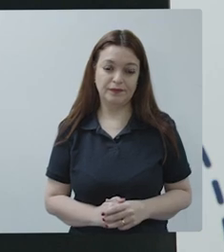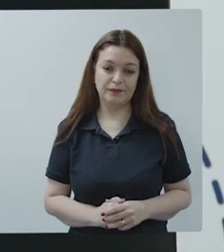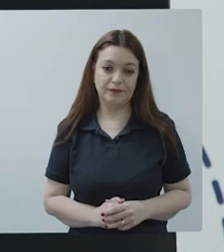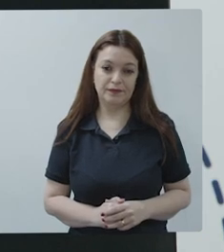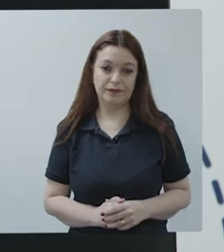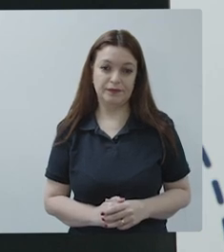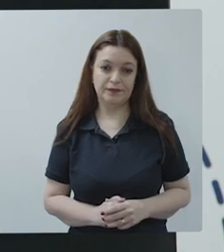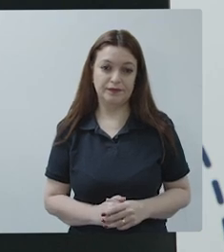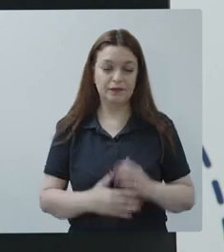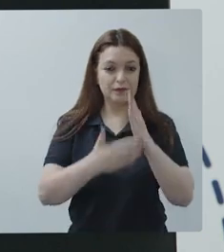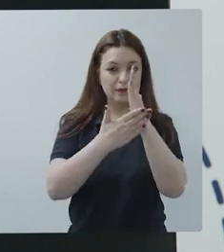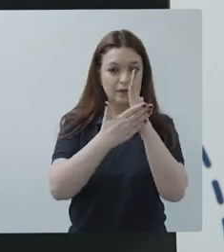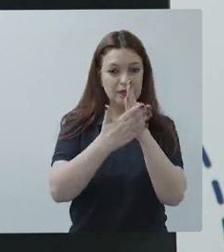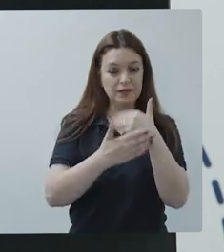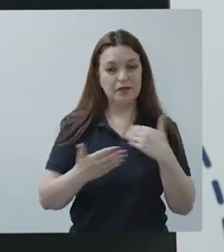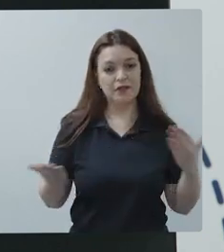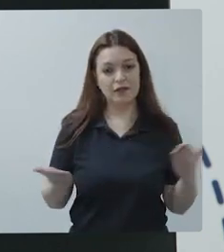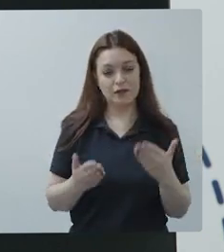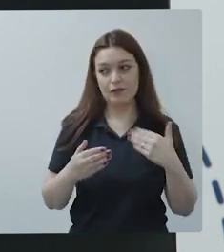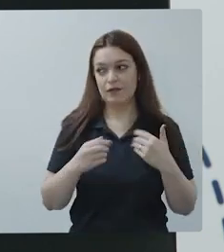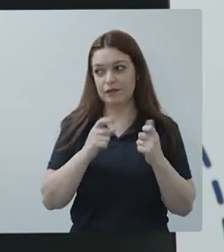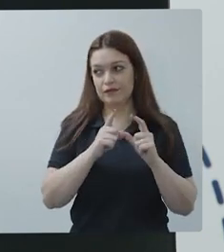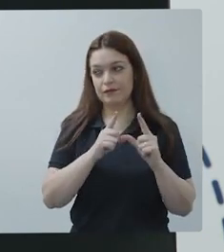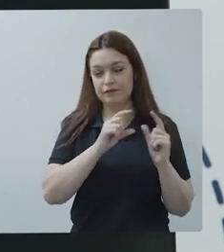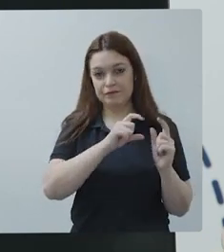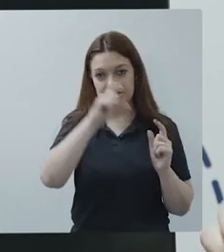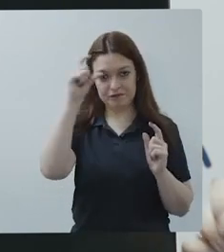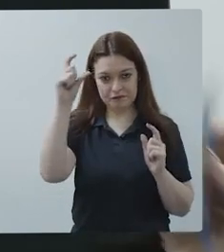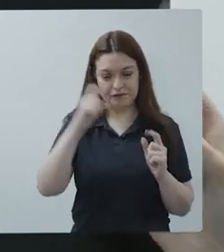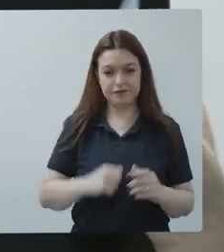eu vou nesse cantinho.